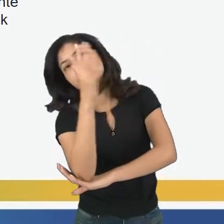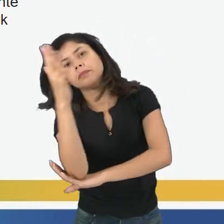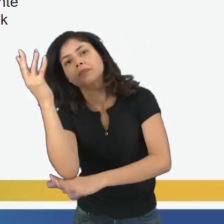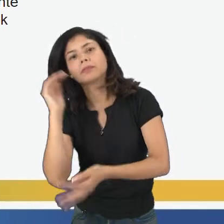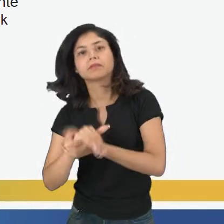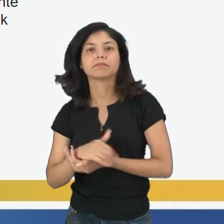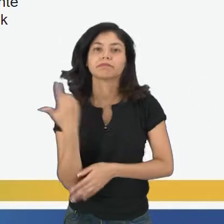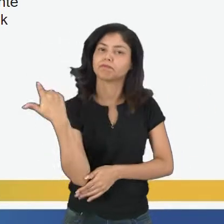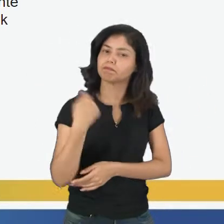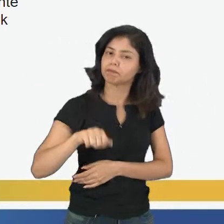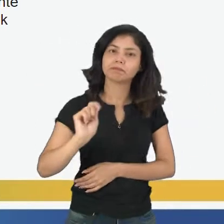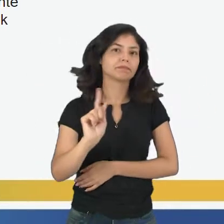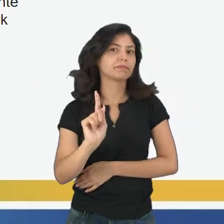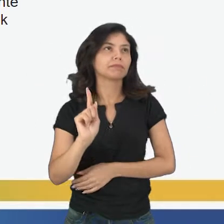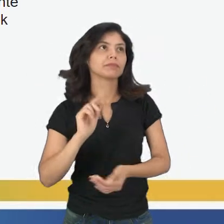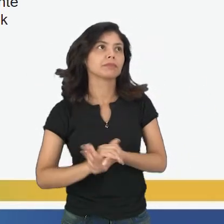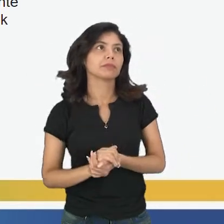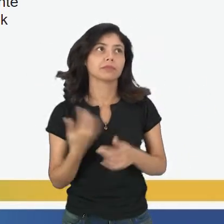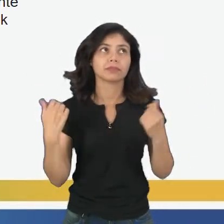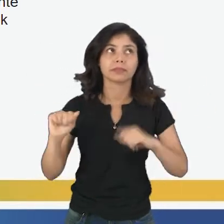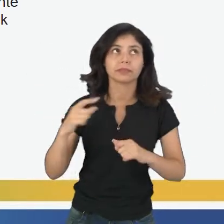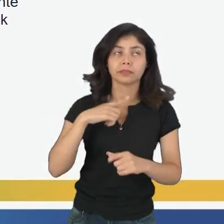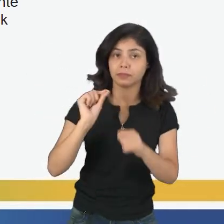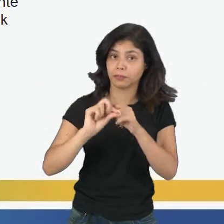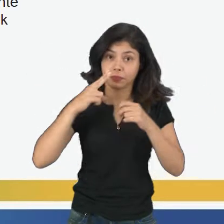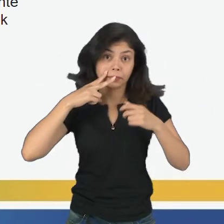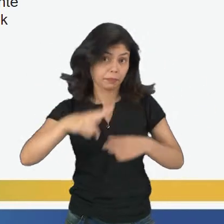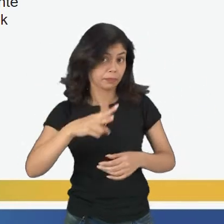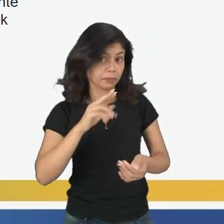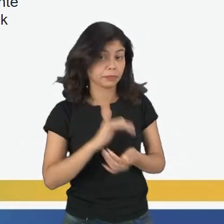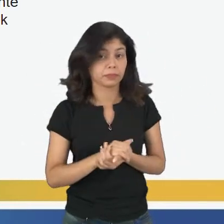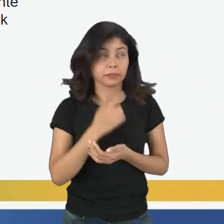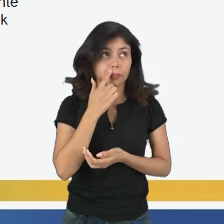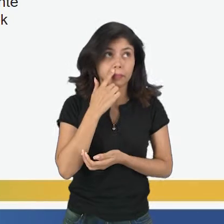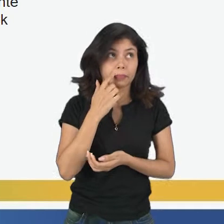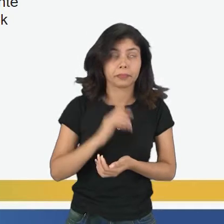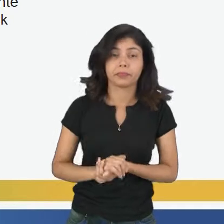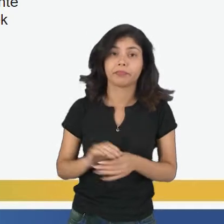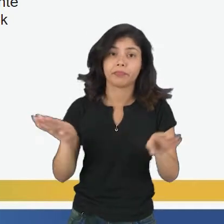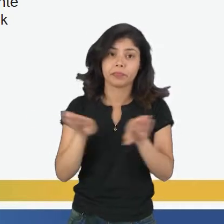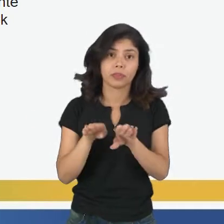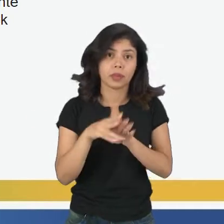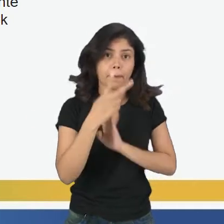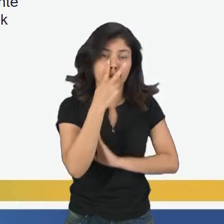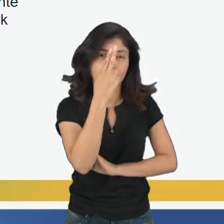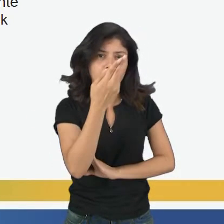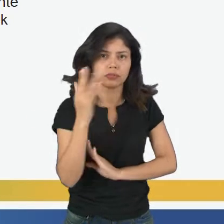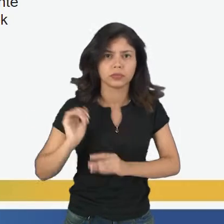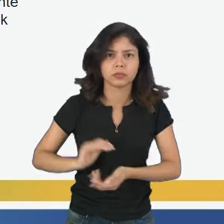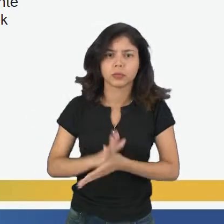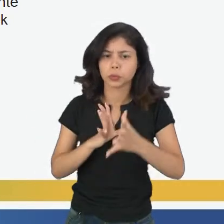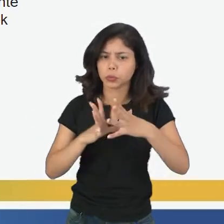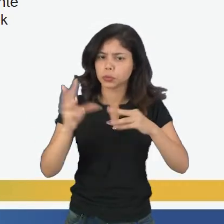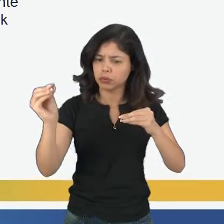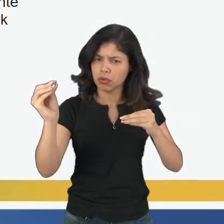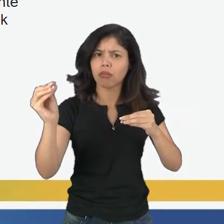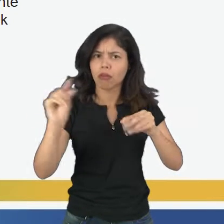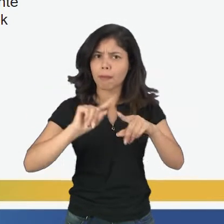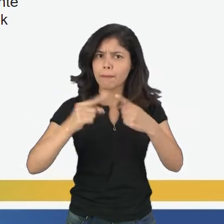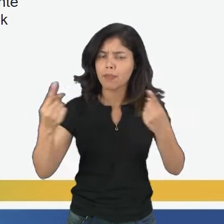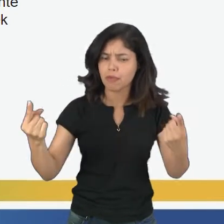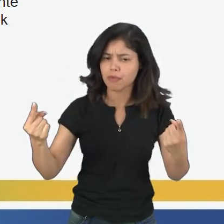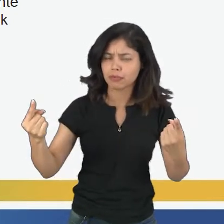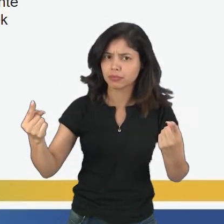que não necessariamente você precisa ver. Elas estão aparentemente invisíveis para você,